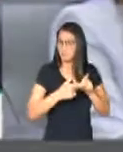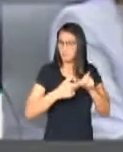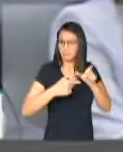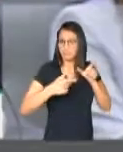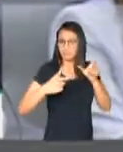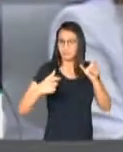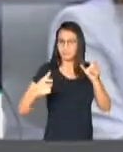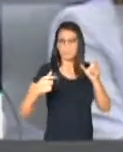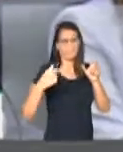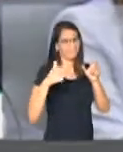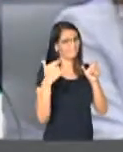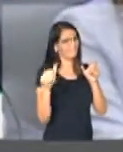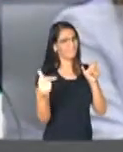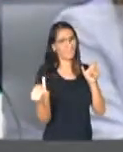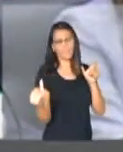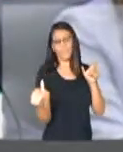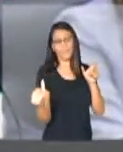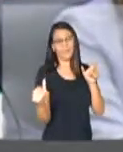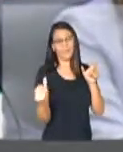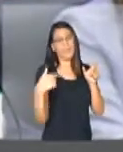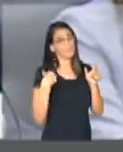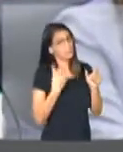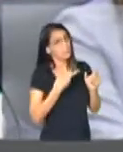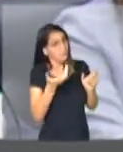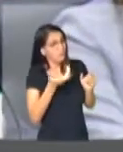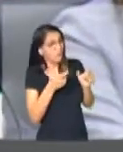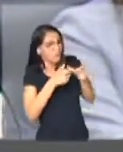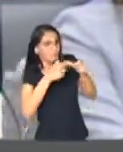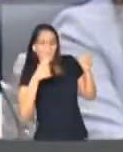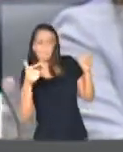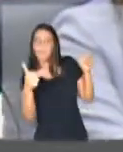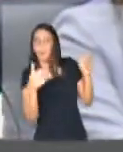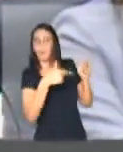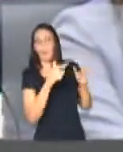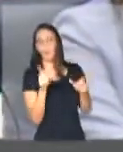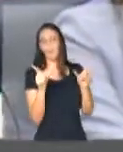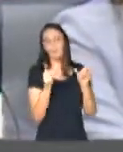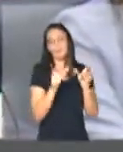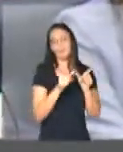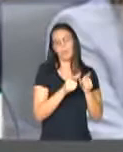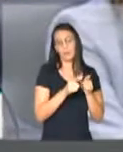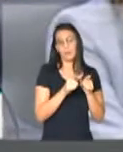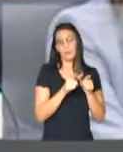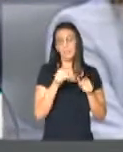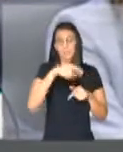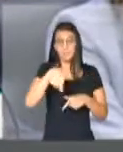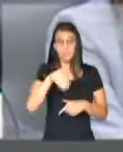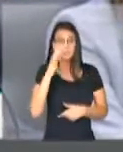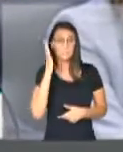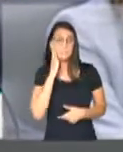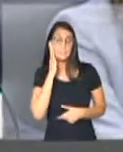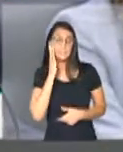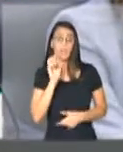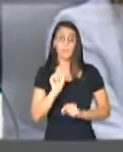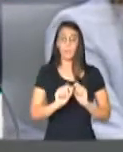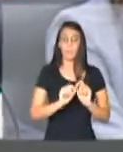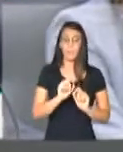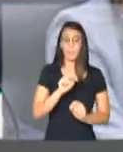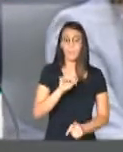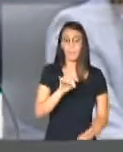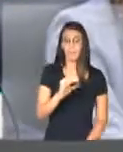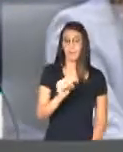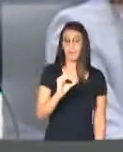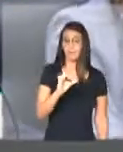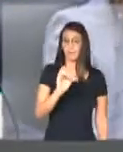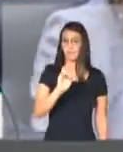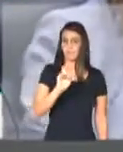abrangente quanto nós queríamos. Mas é de conhecimento público de que a Fiocruz, por